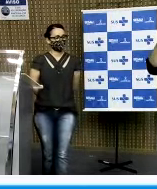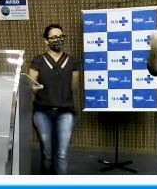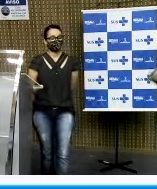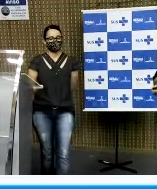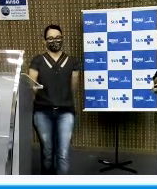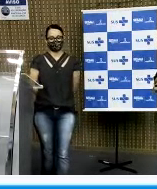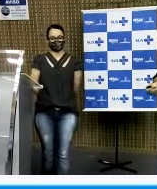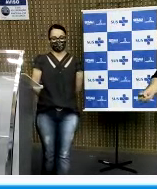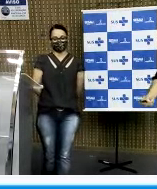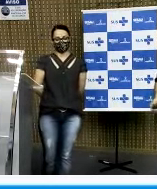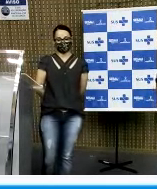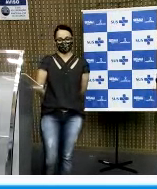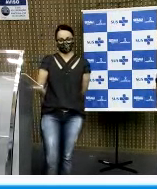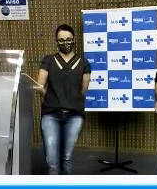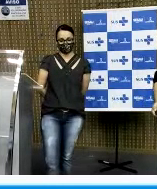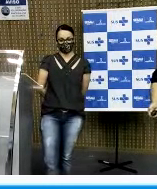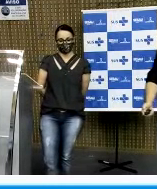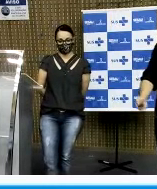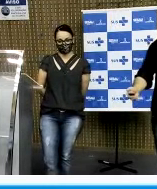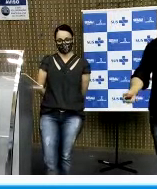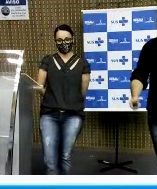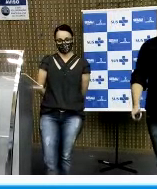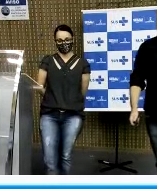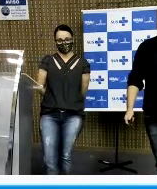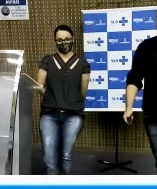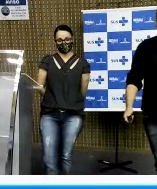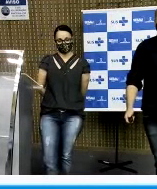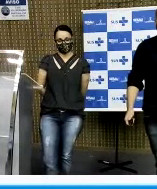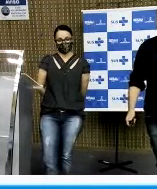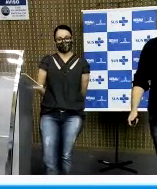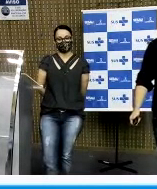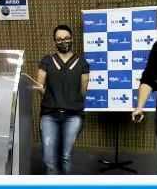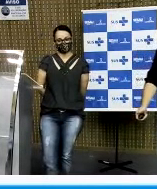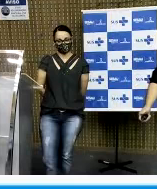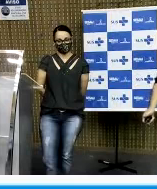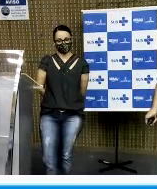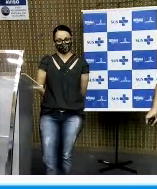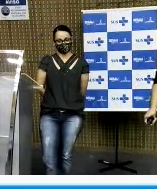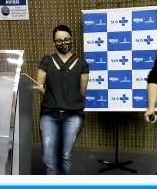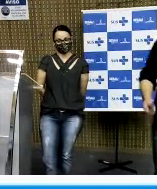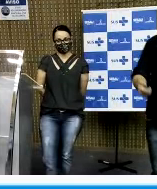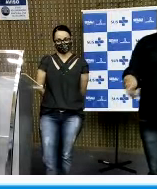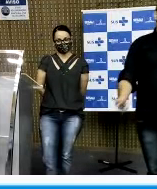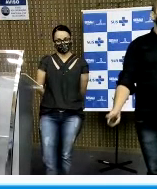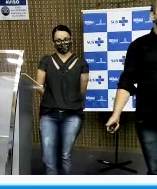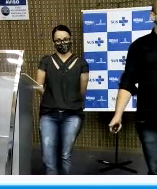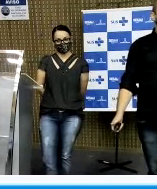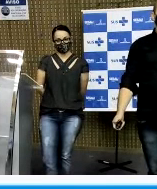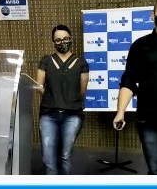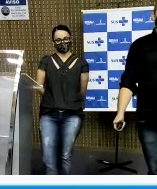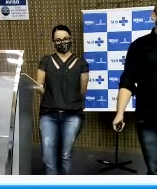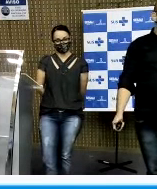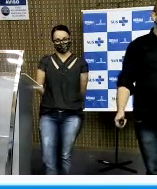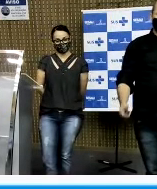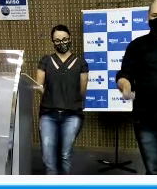de pós-solicitação dos casos que ela julgue necessário. O CISREG de odontologia, a estratificação em 2020